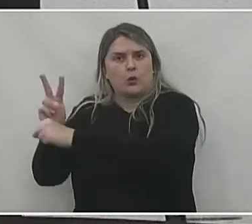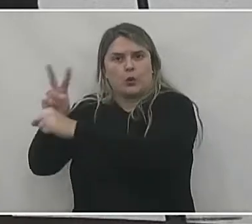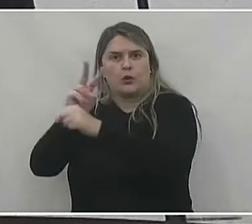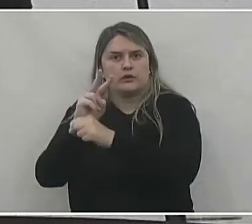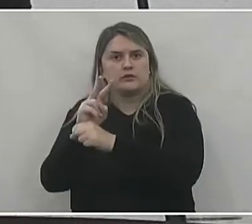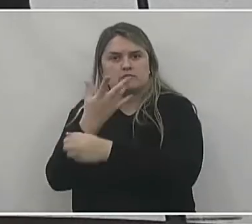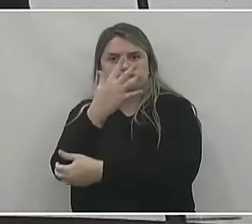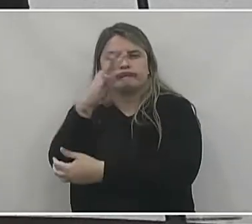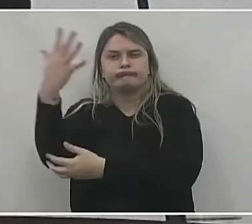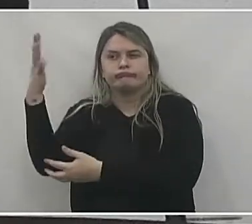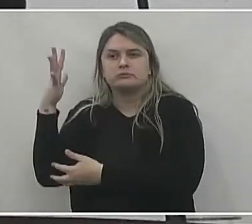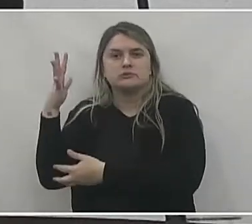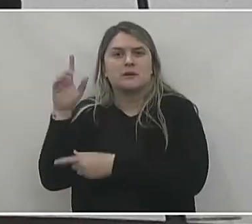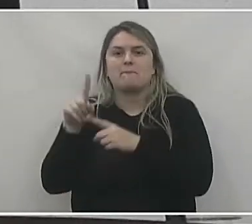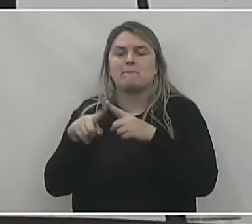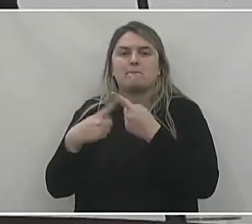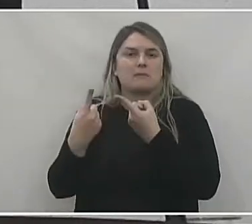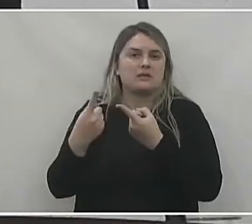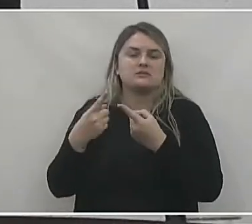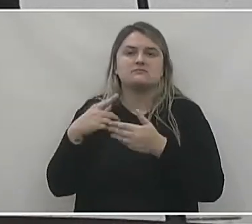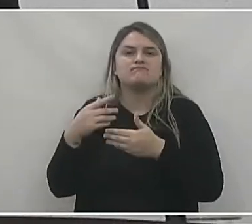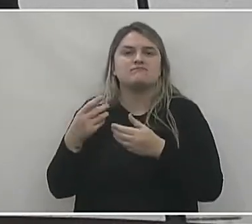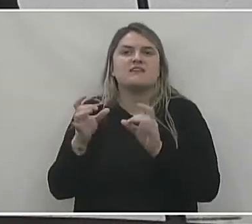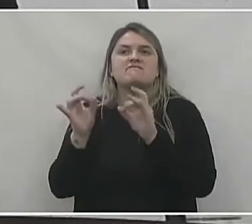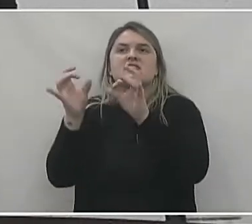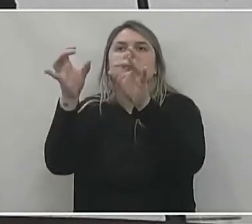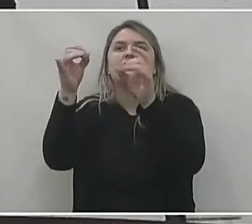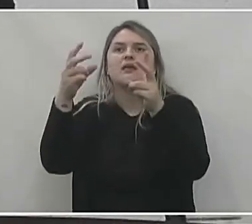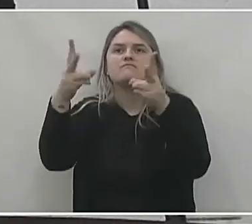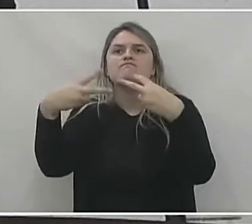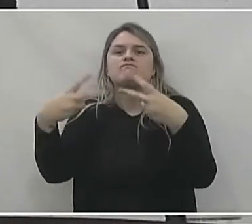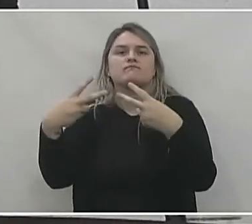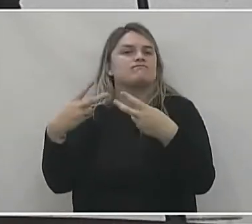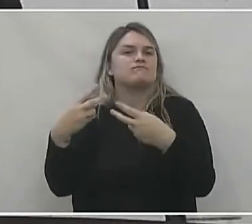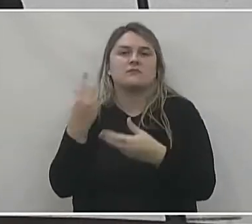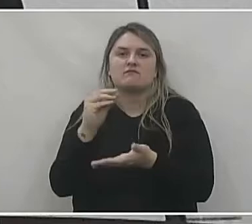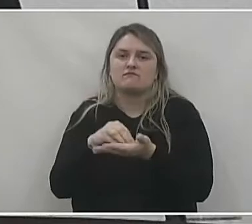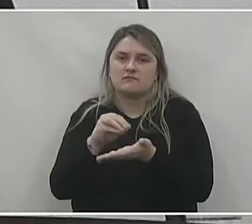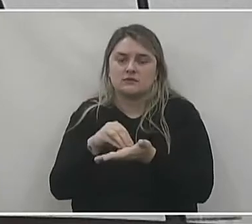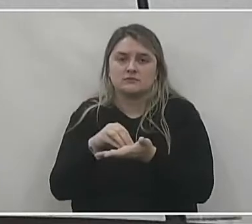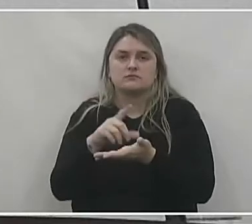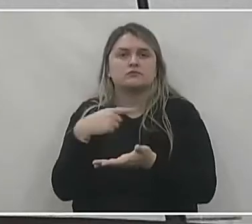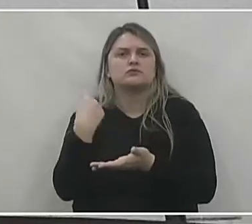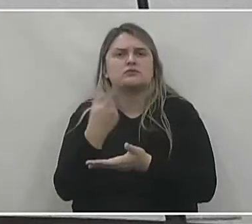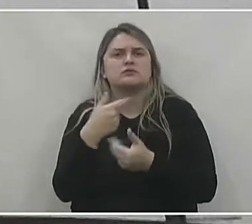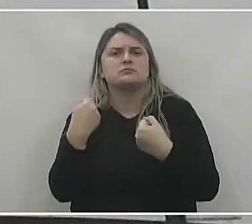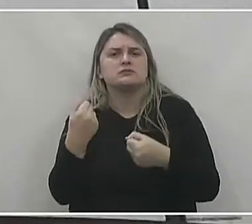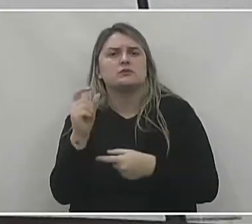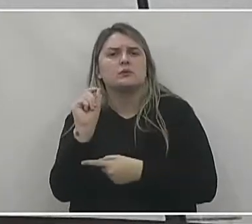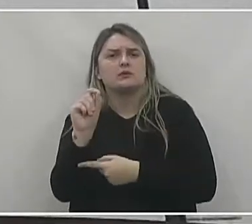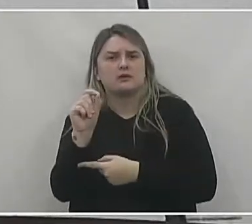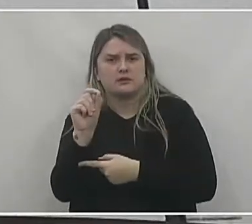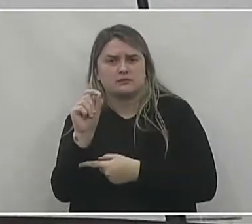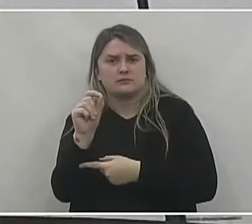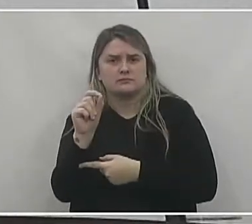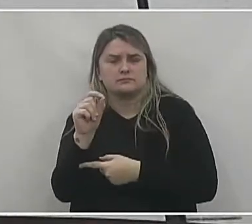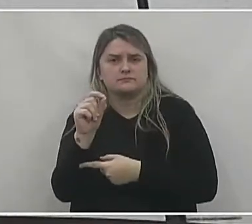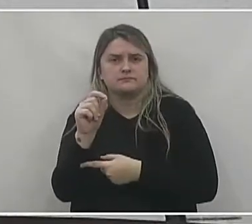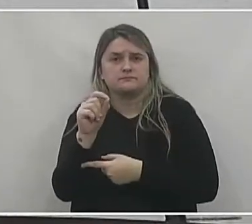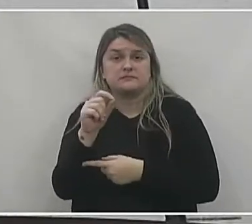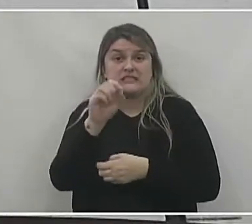ambientalmente, mas ela não é rica produtivamente. Então, o que nós precisamos? Nós precisamos que